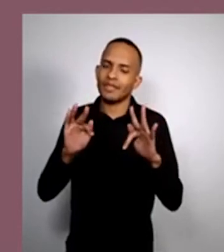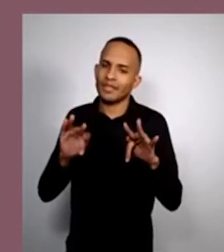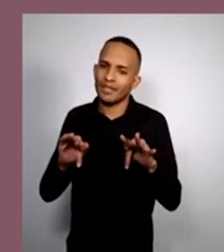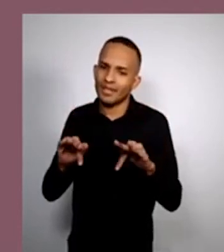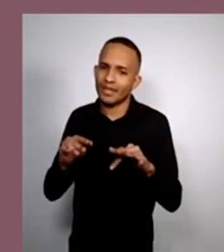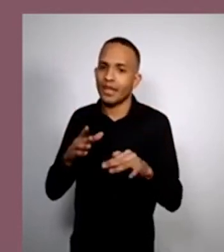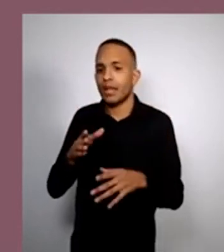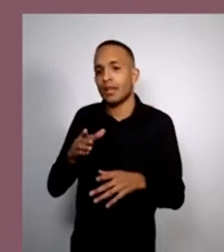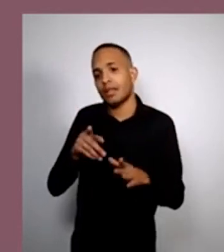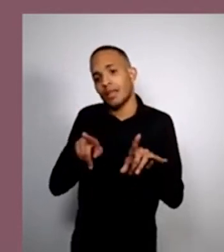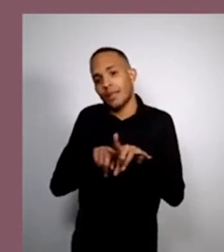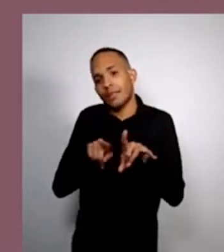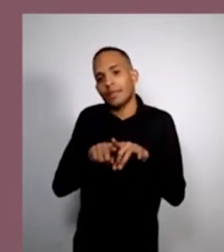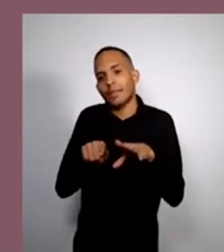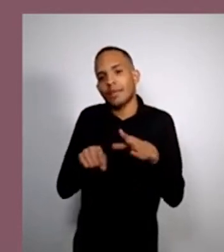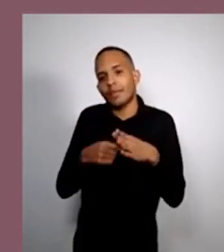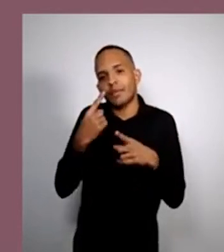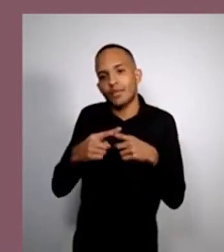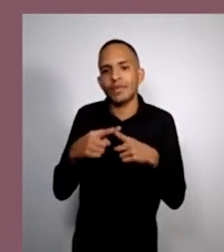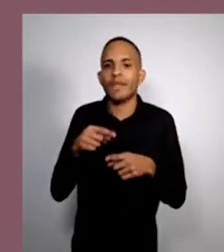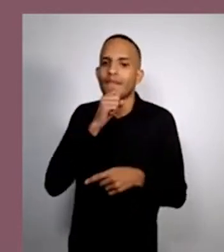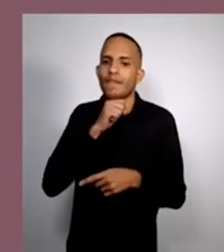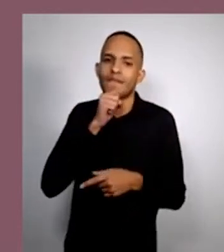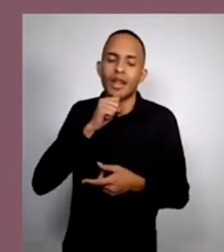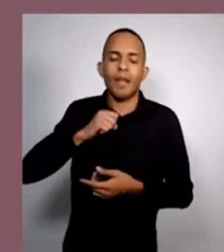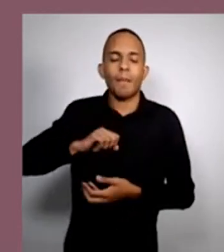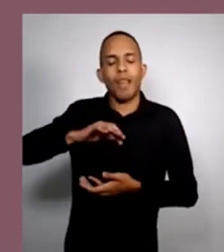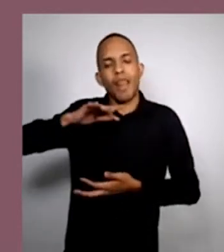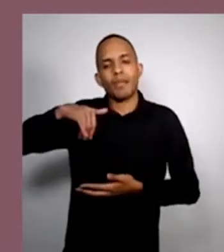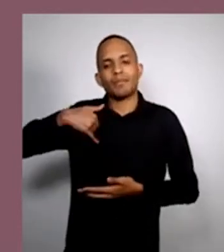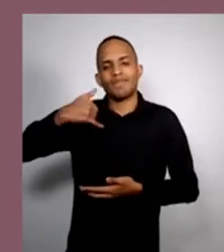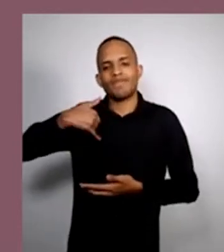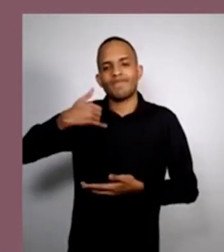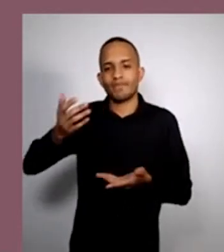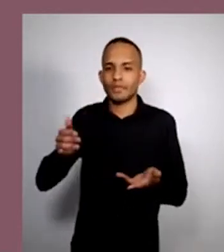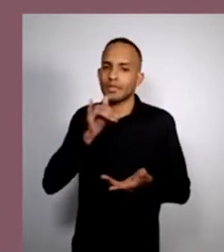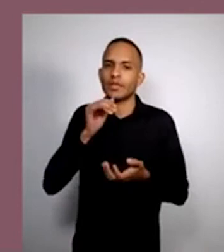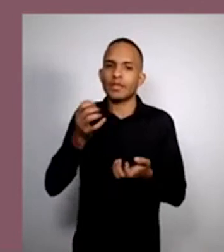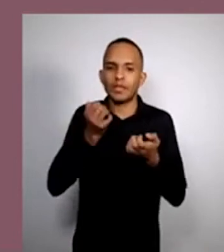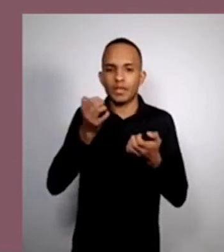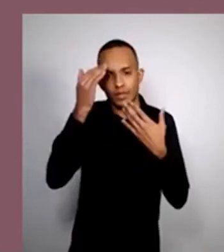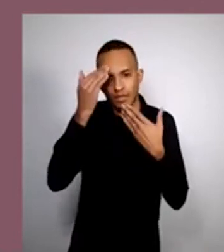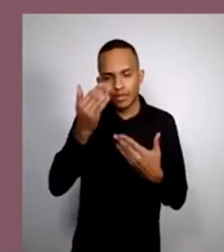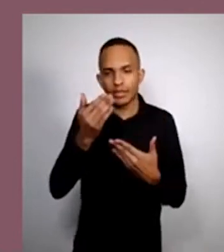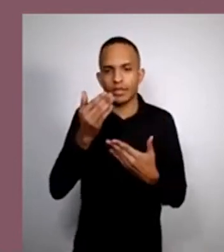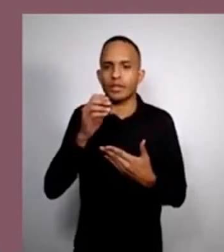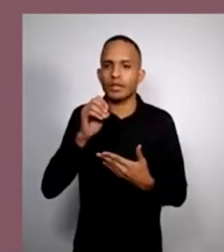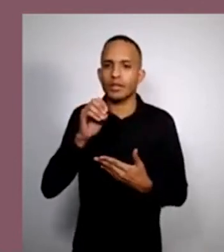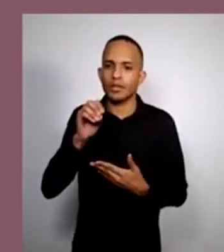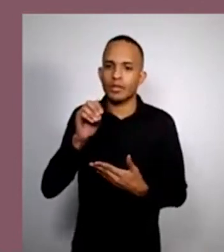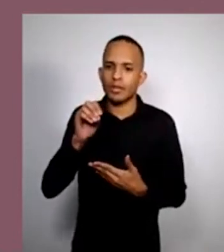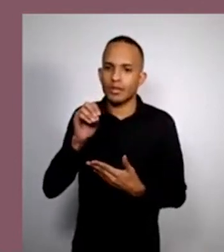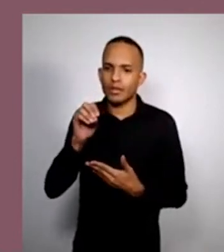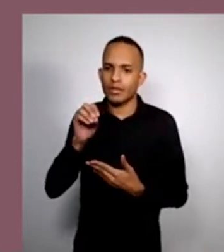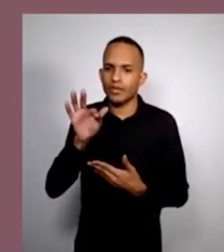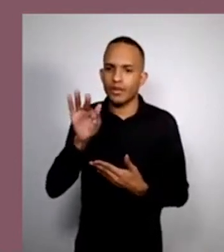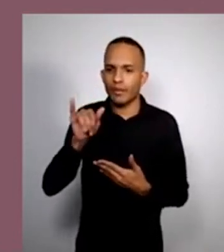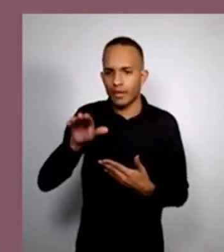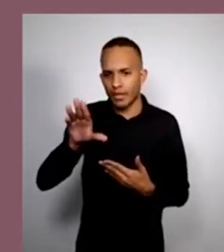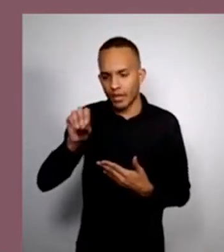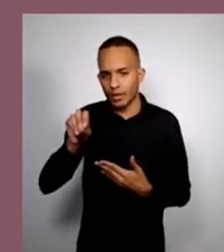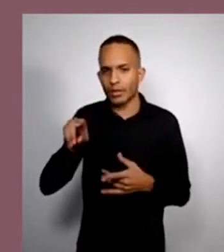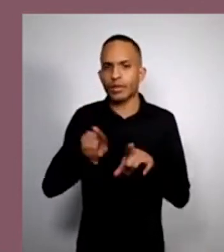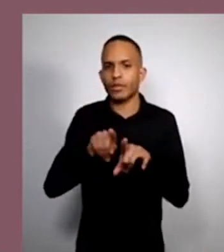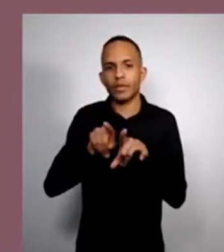mais velha. Eu quero agradecer, na pessoa do Fabiano, ao SESC, a